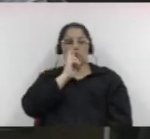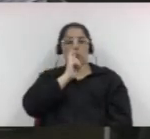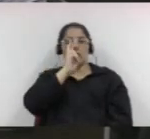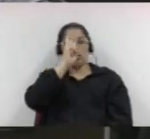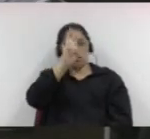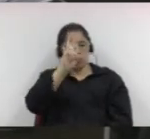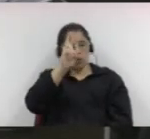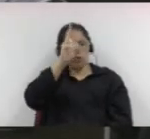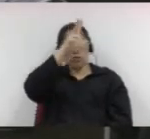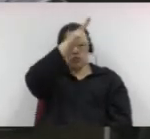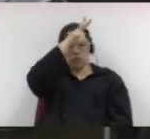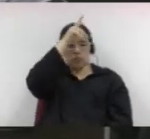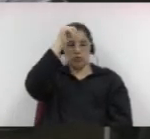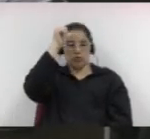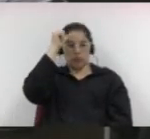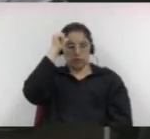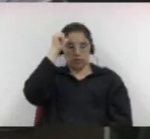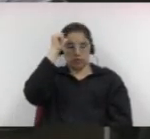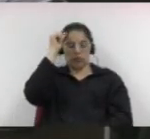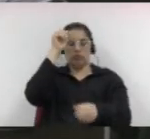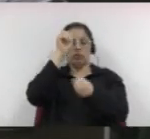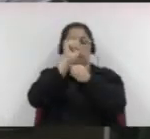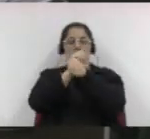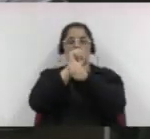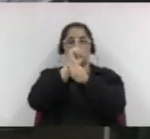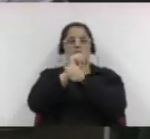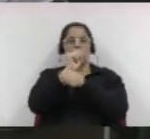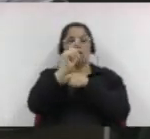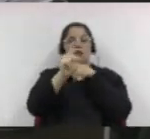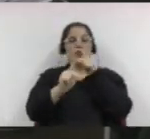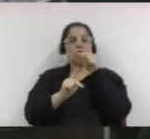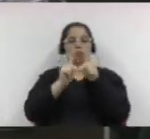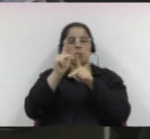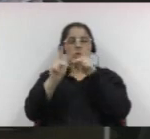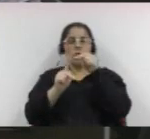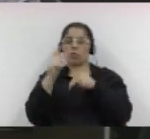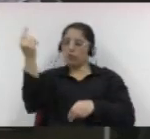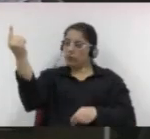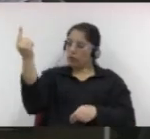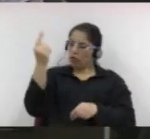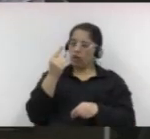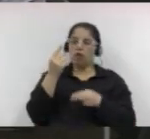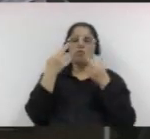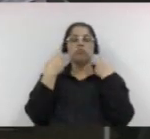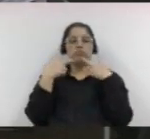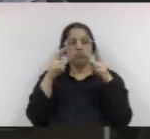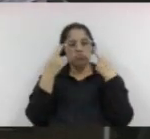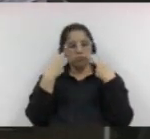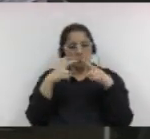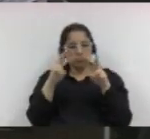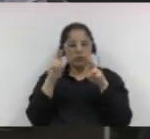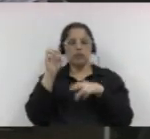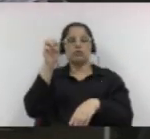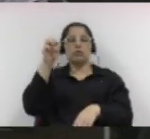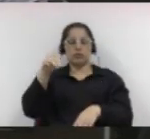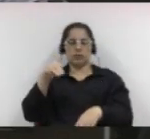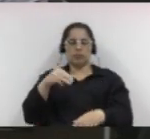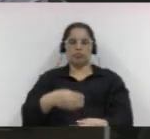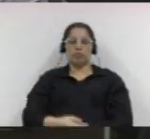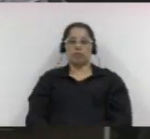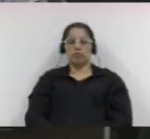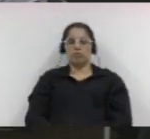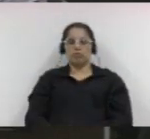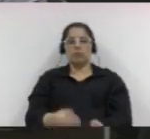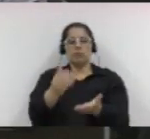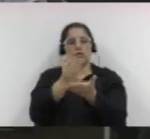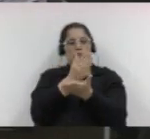não vou aceitar. E quanto à população da via rural, tem que vir aqui reivindicar sim pelos seus direitos, como alguns do bairro